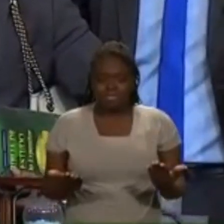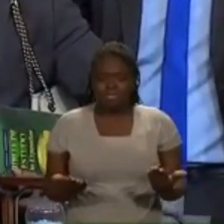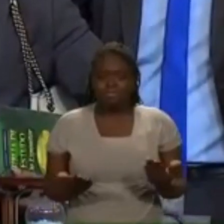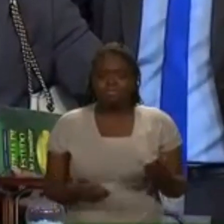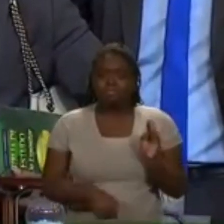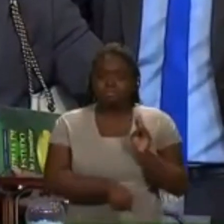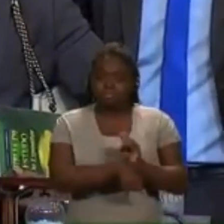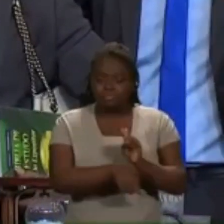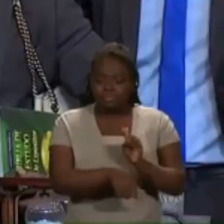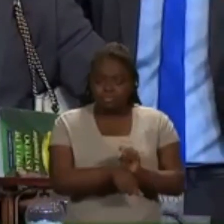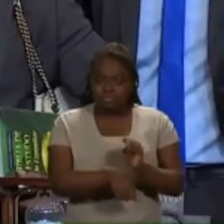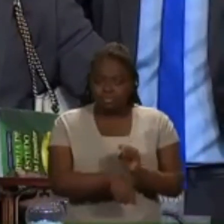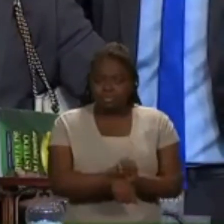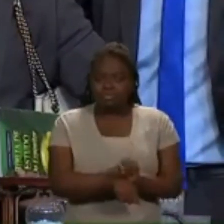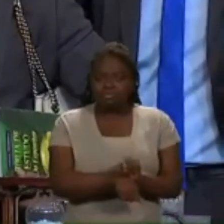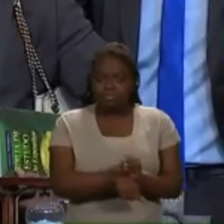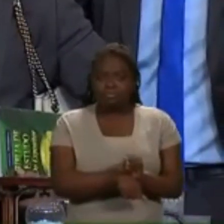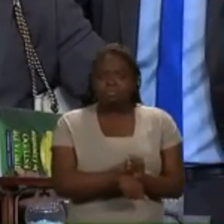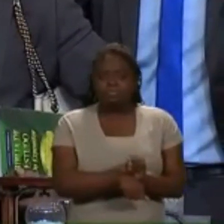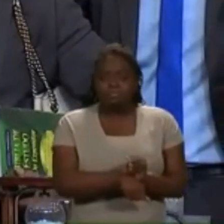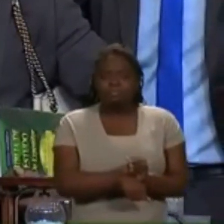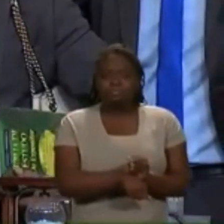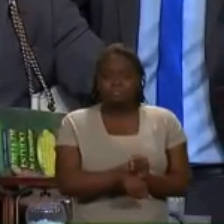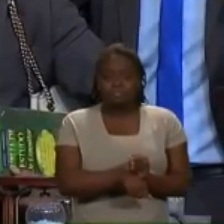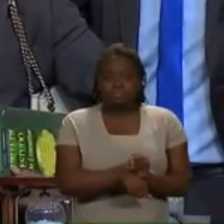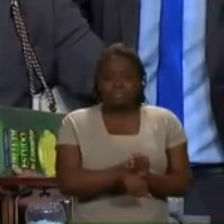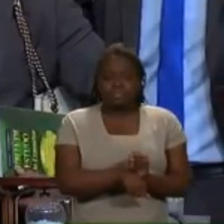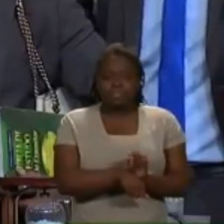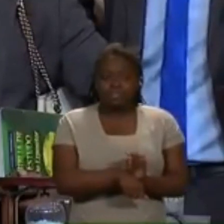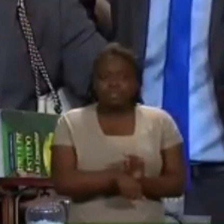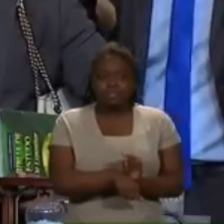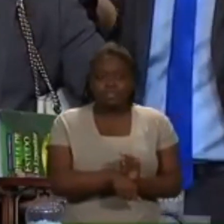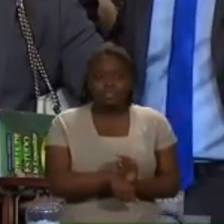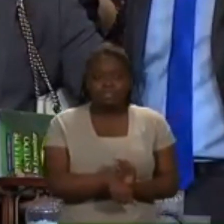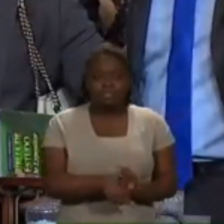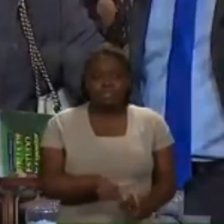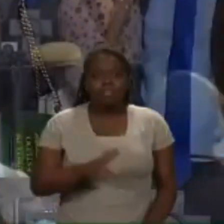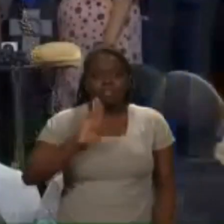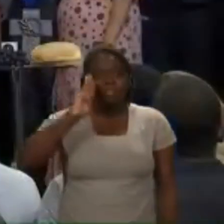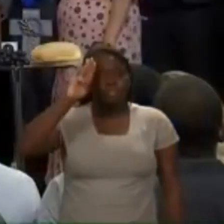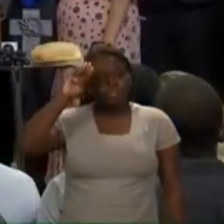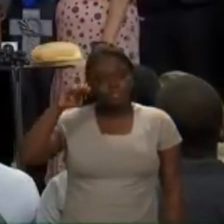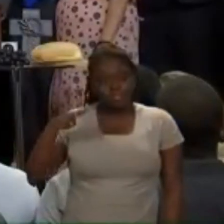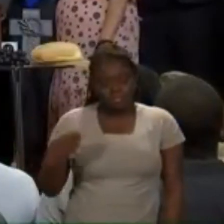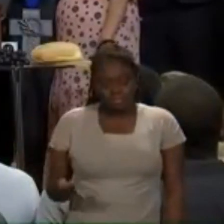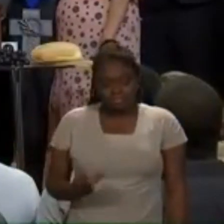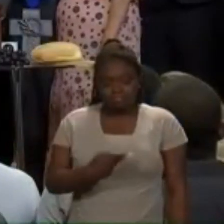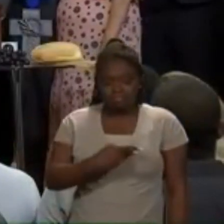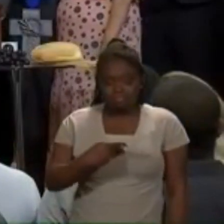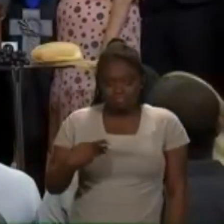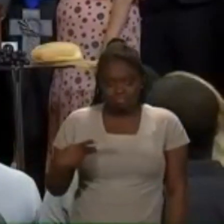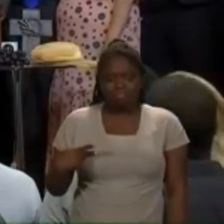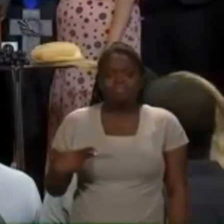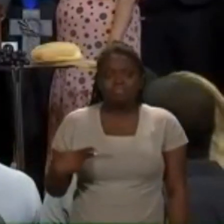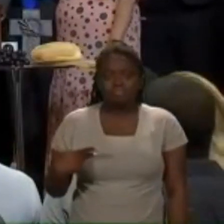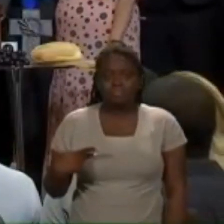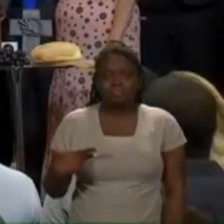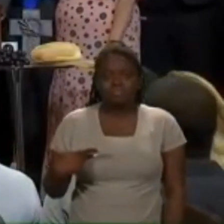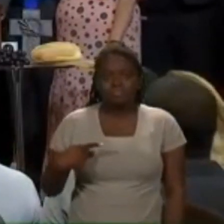de cuidado, de honra ao nosso pastor, de honra à nossa